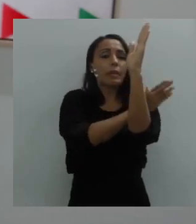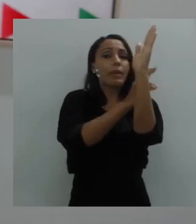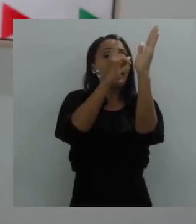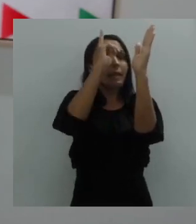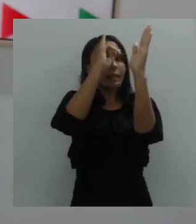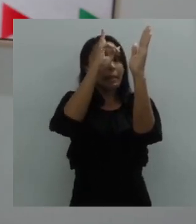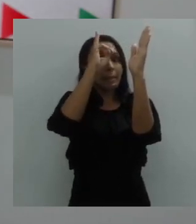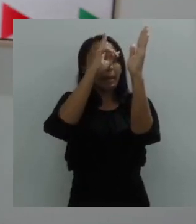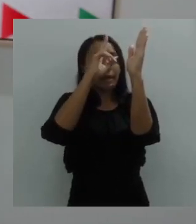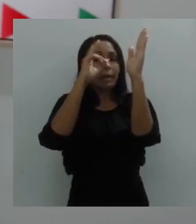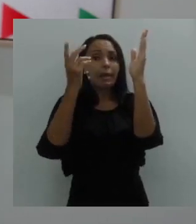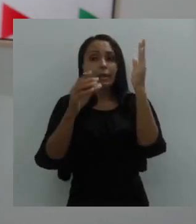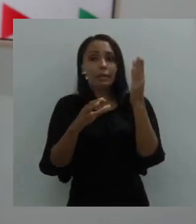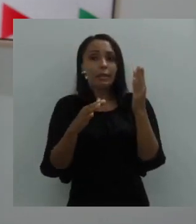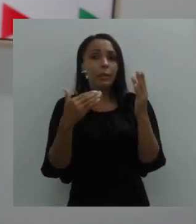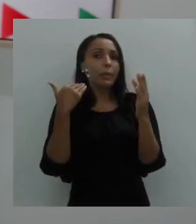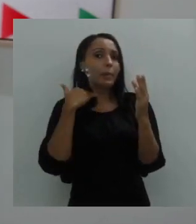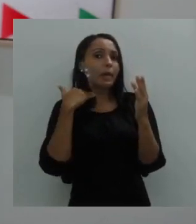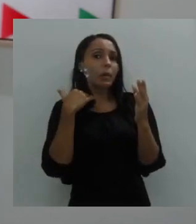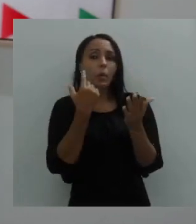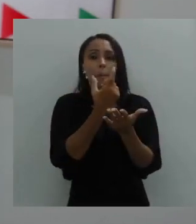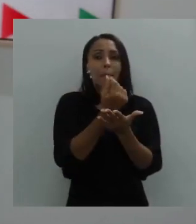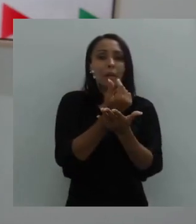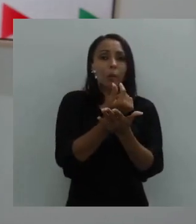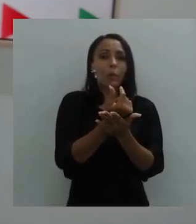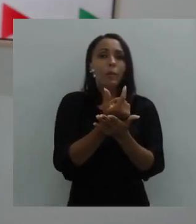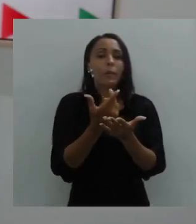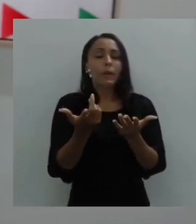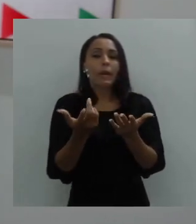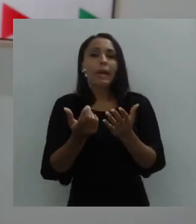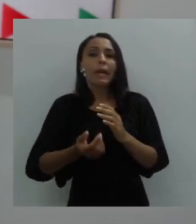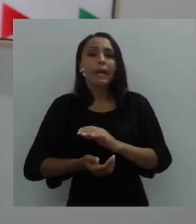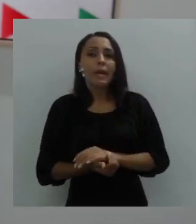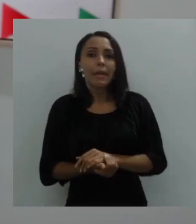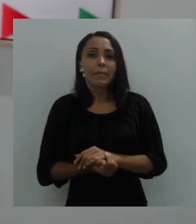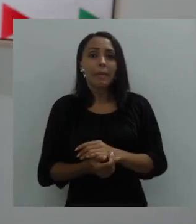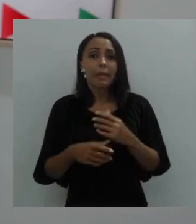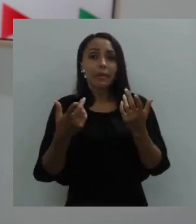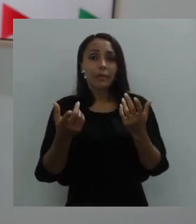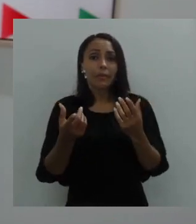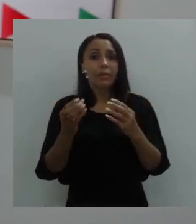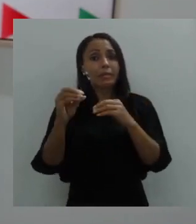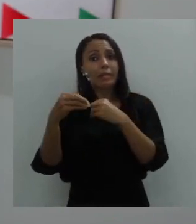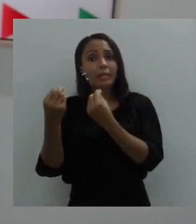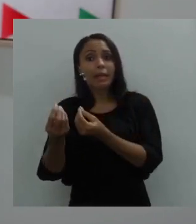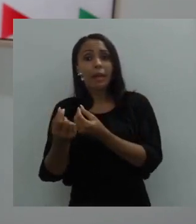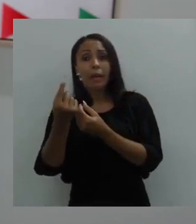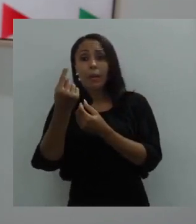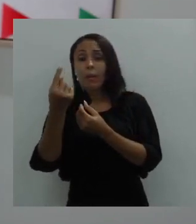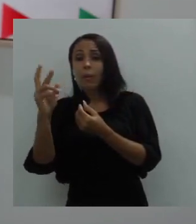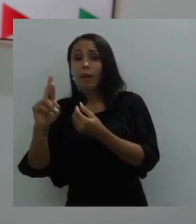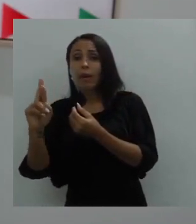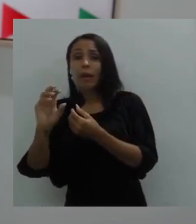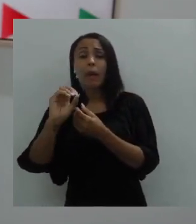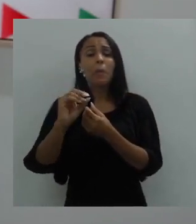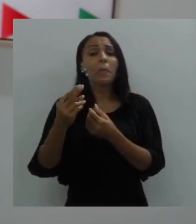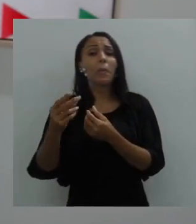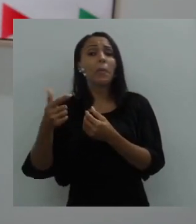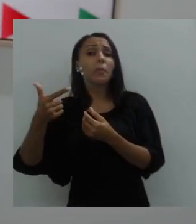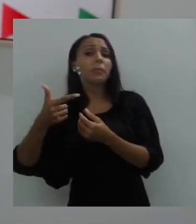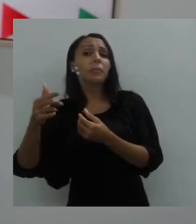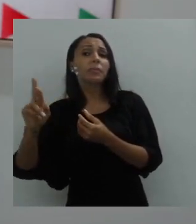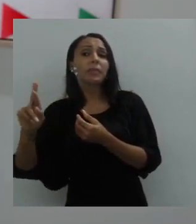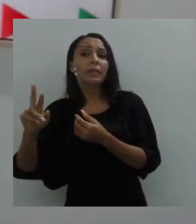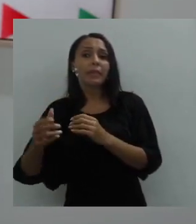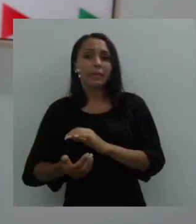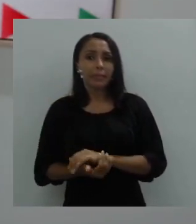conta bancária, por exemplo. É melhor você dever R$1 ou você dever R$2. Então, a pessoa que deve R$1, ela